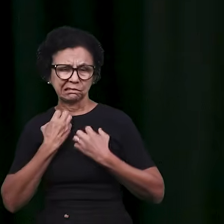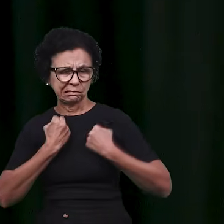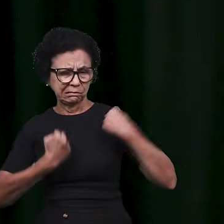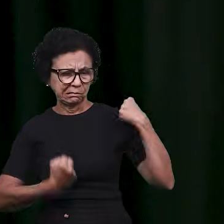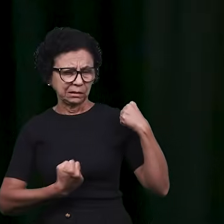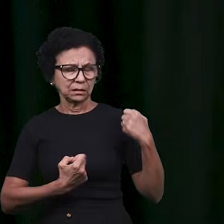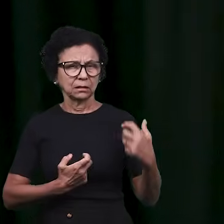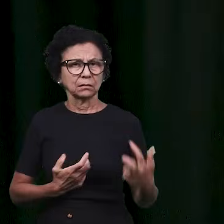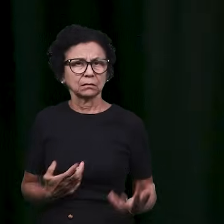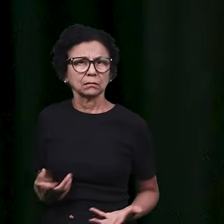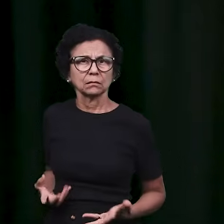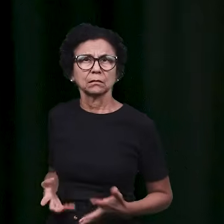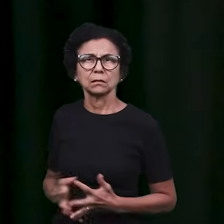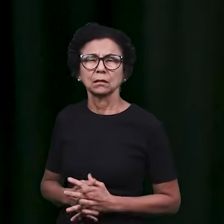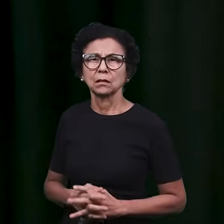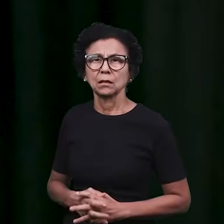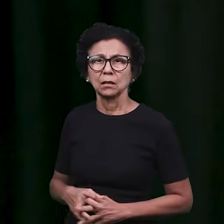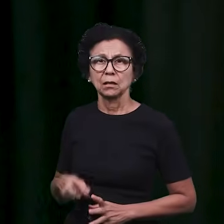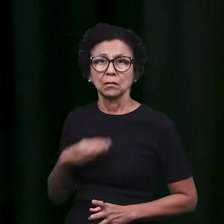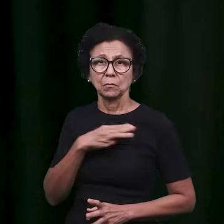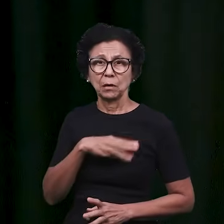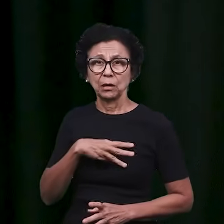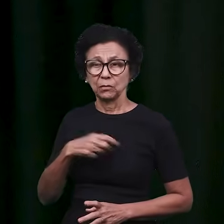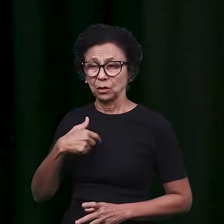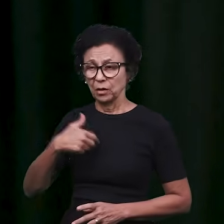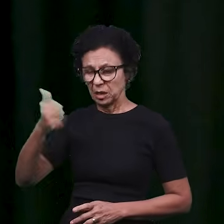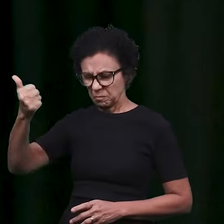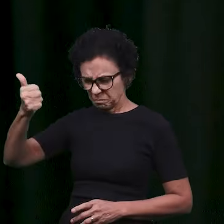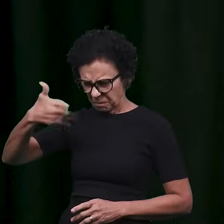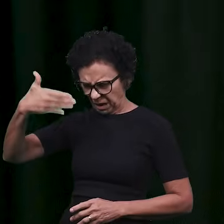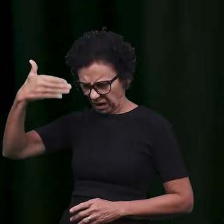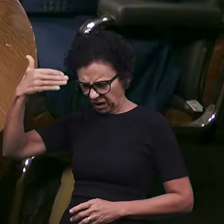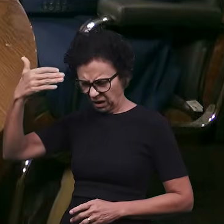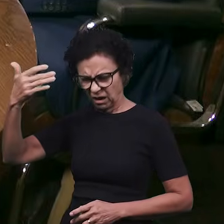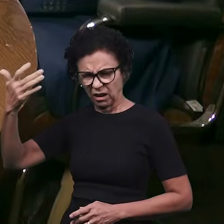dizer, miserável homem que eu sou. O que eu quero fazer não consigo.